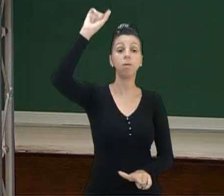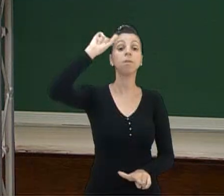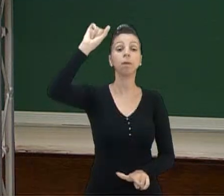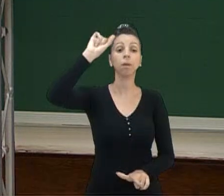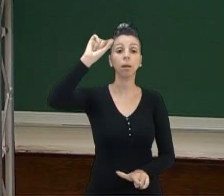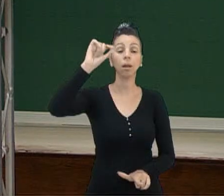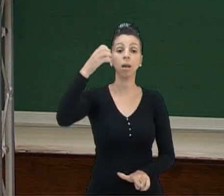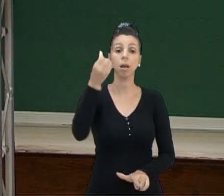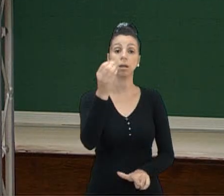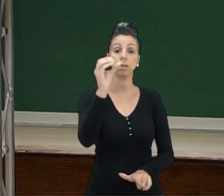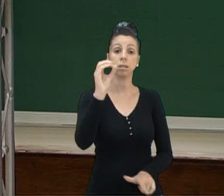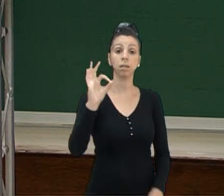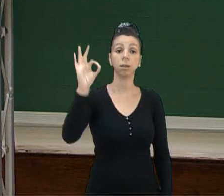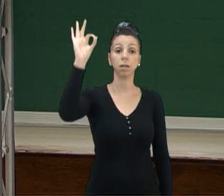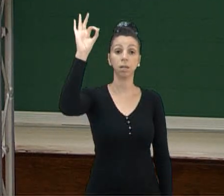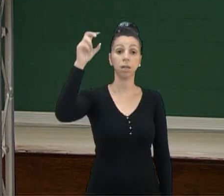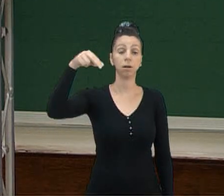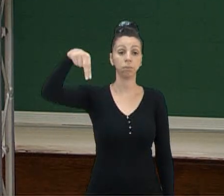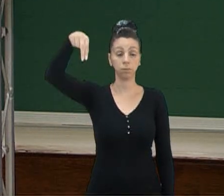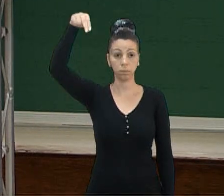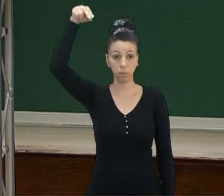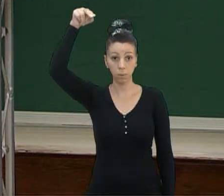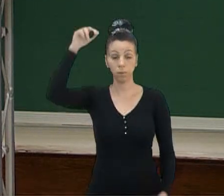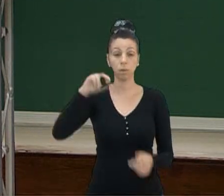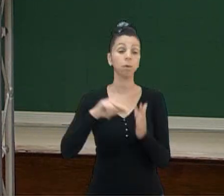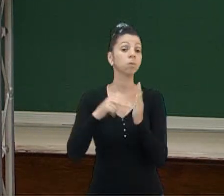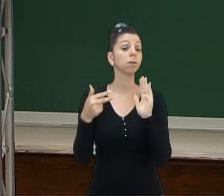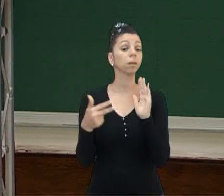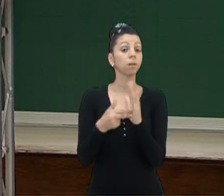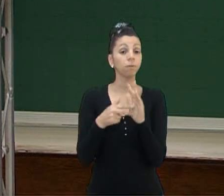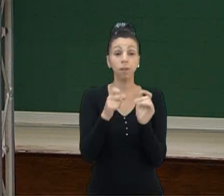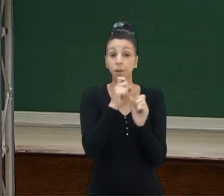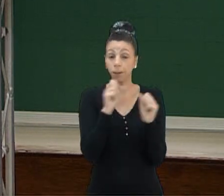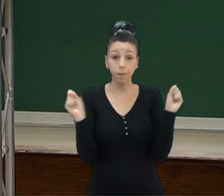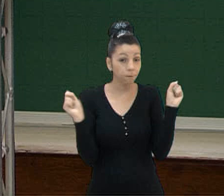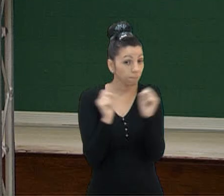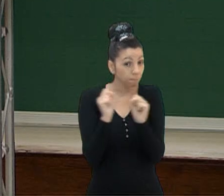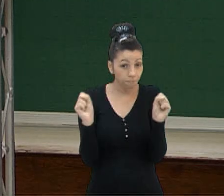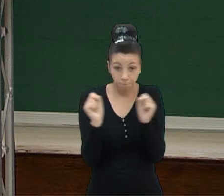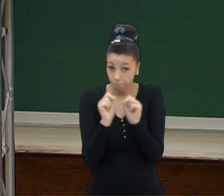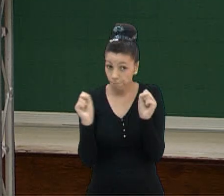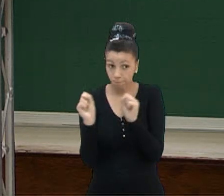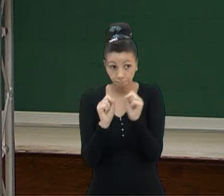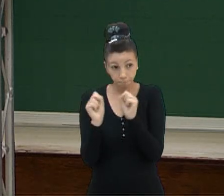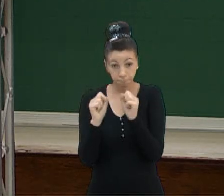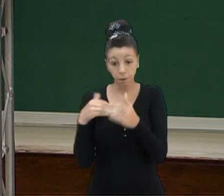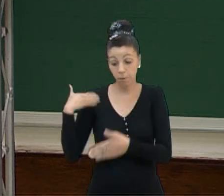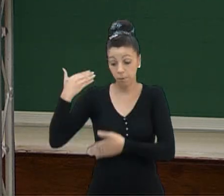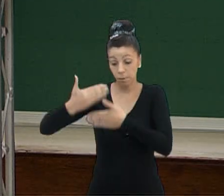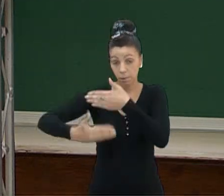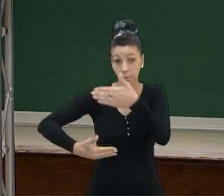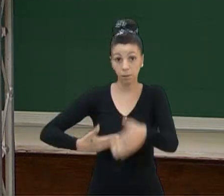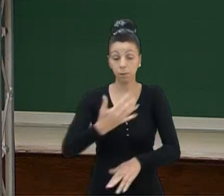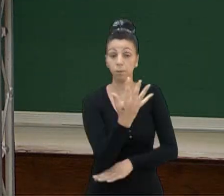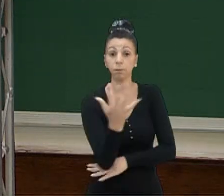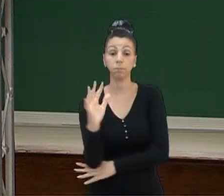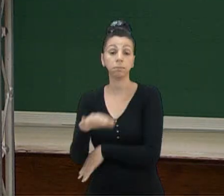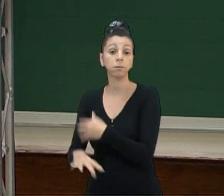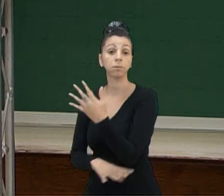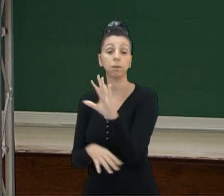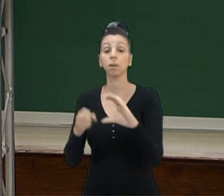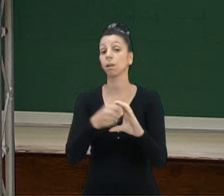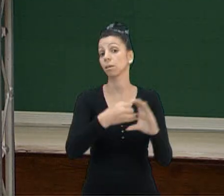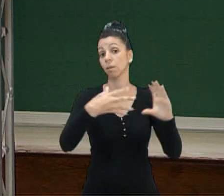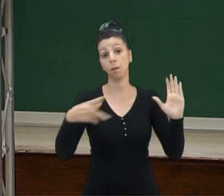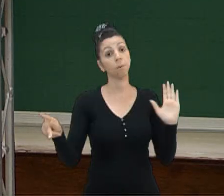muito baixas nessa região. Se eu tenho climas frios e polares, eu vou ter um desenvolvimento de vegetação